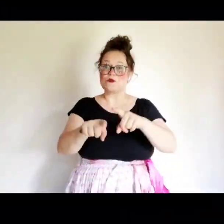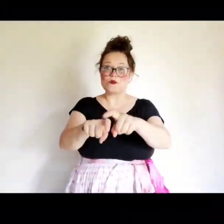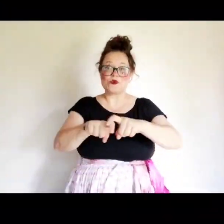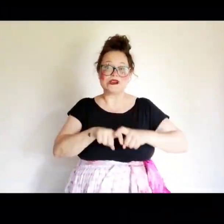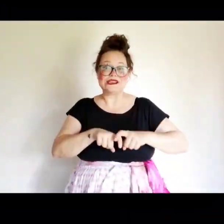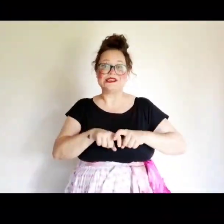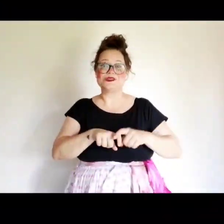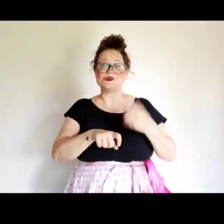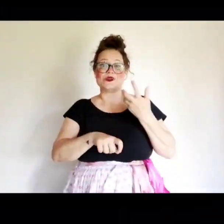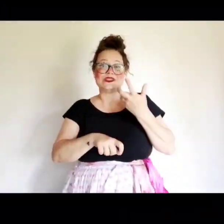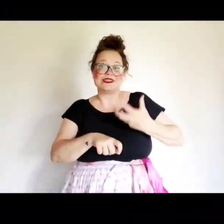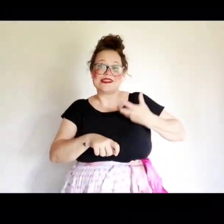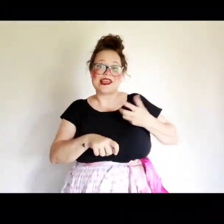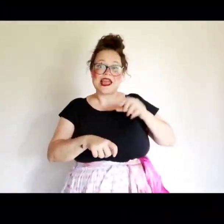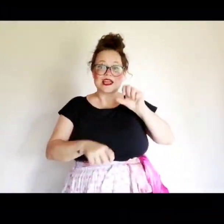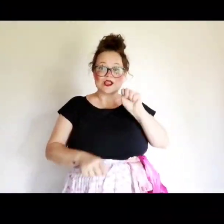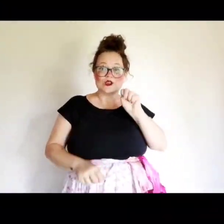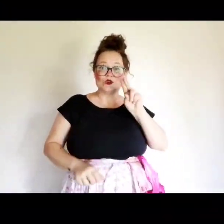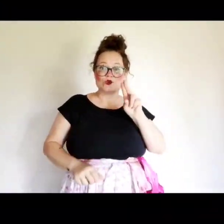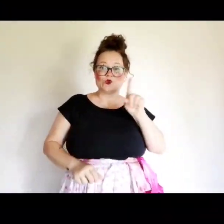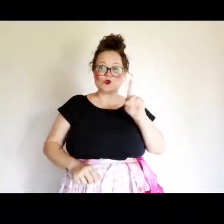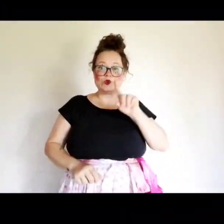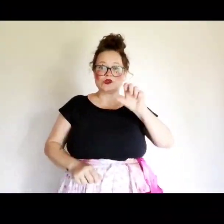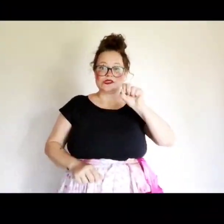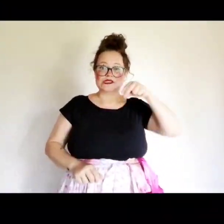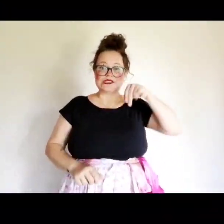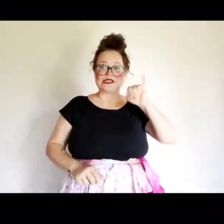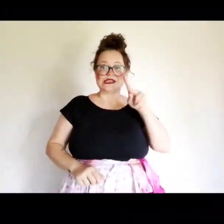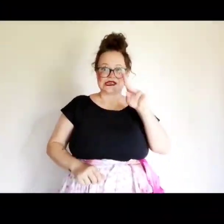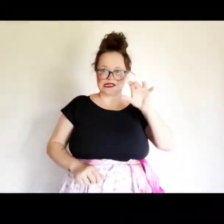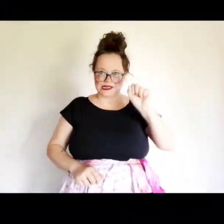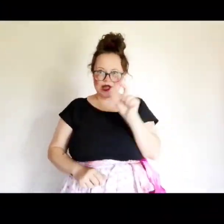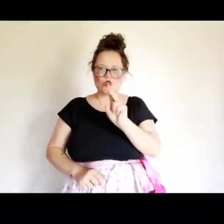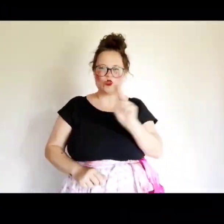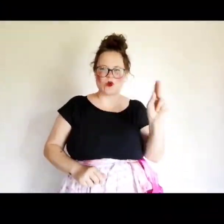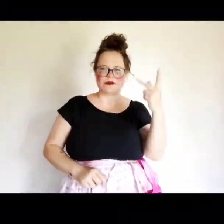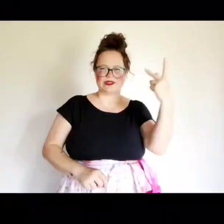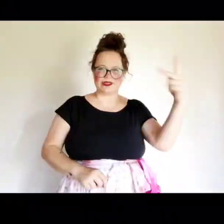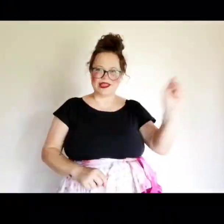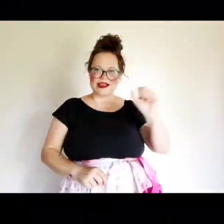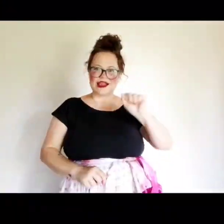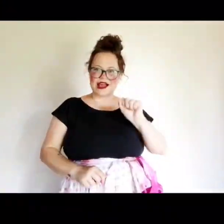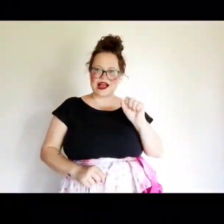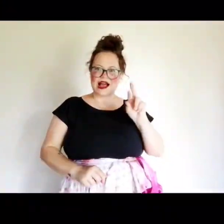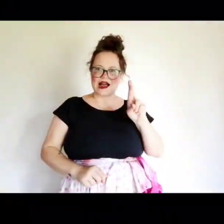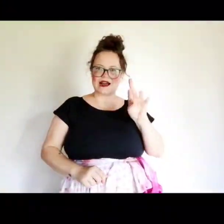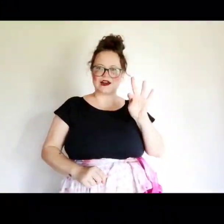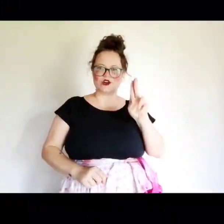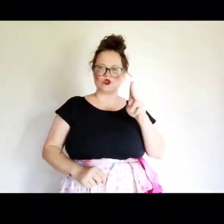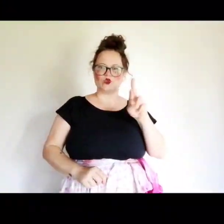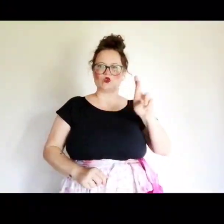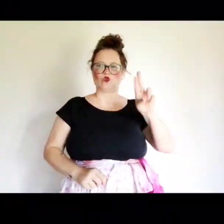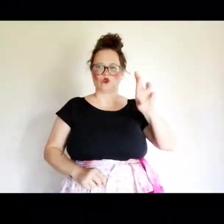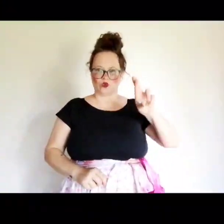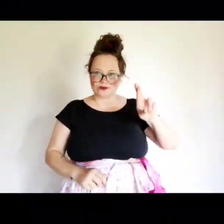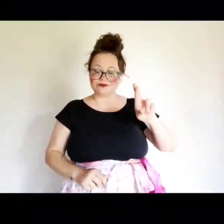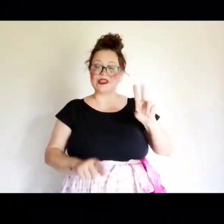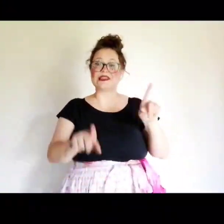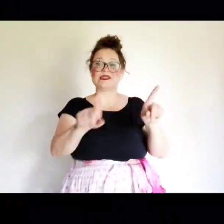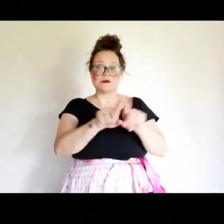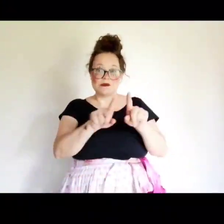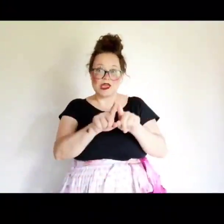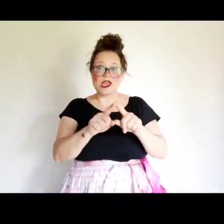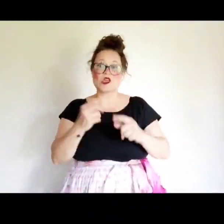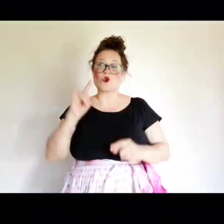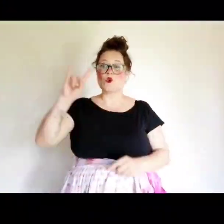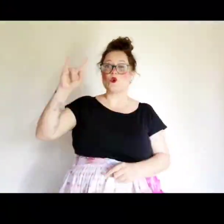me ajudou muito nisso. Agradeço, né, o Arthur. E tivemos mais uma etapa